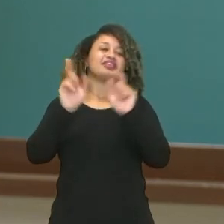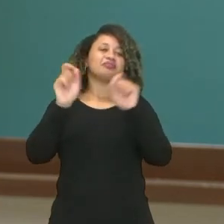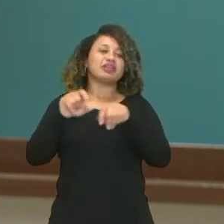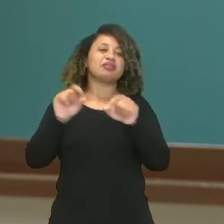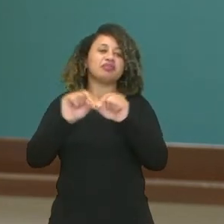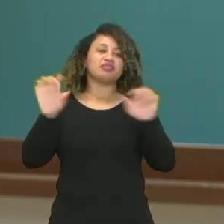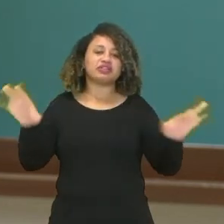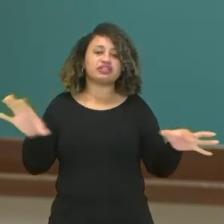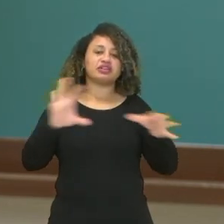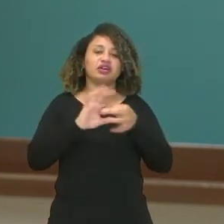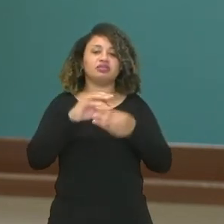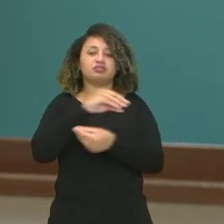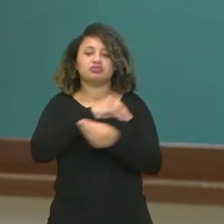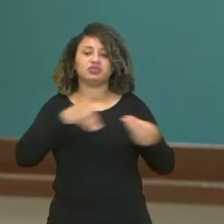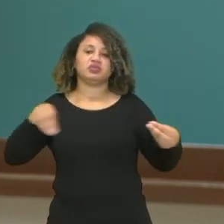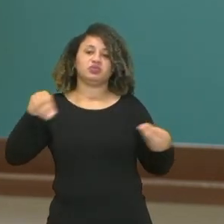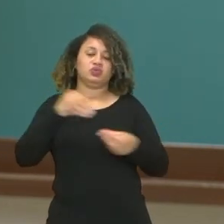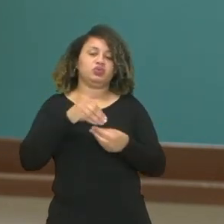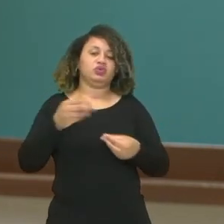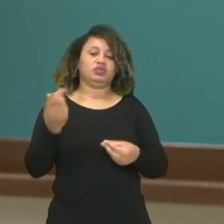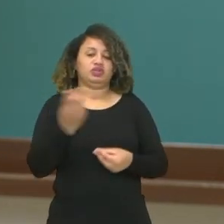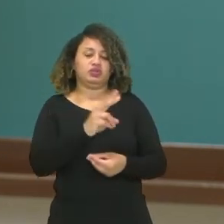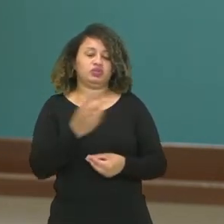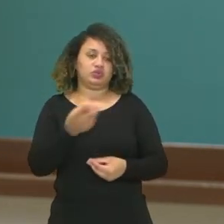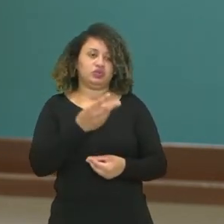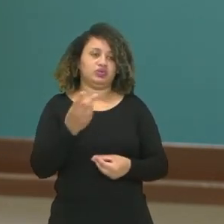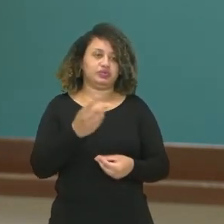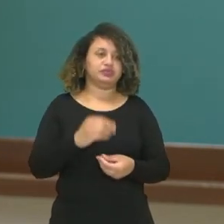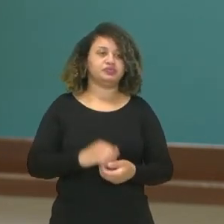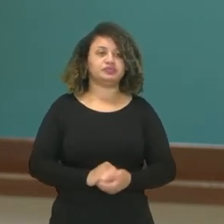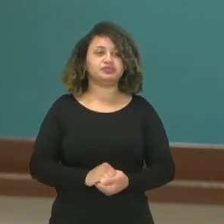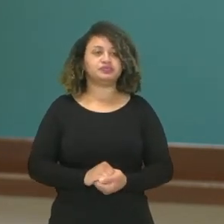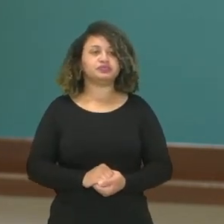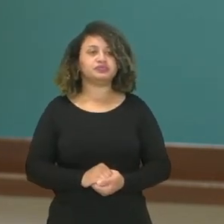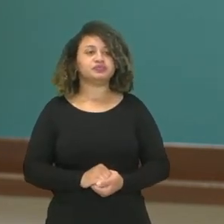essa mescla, né? Essa junção do HIIT com o funcional.